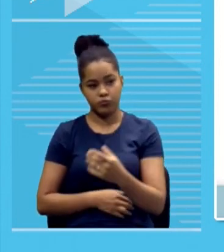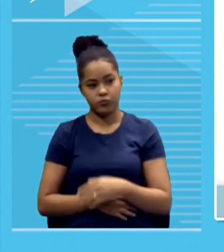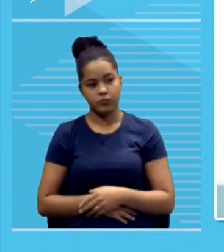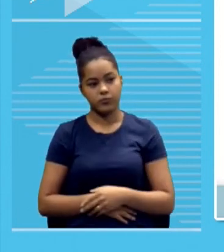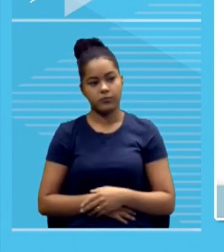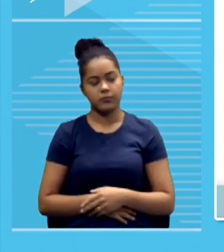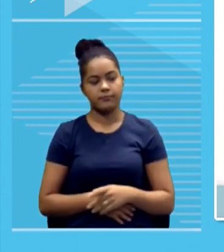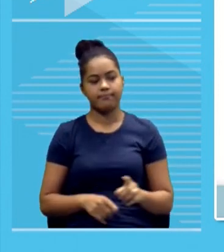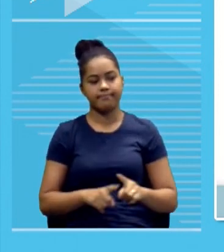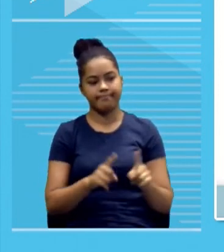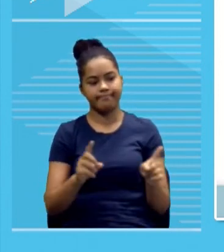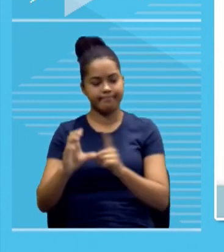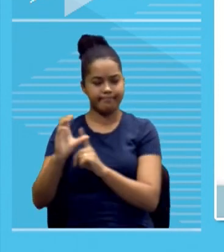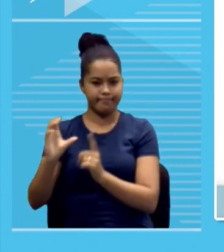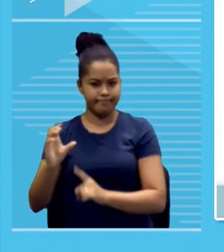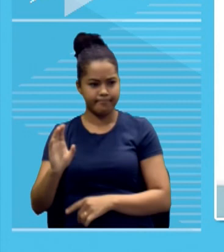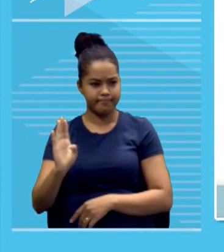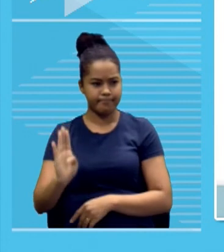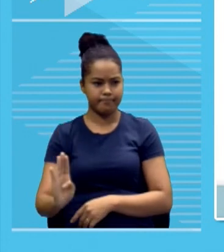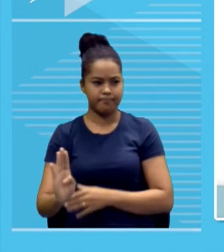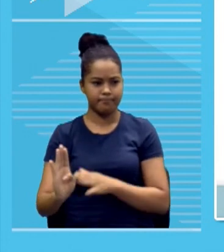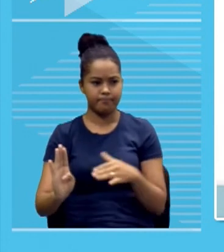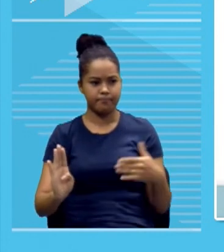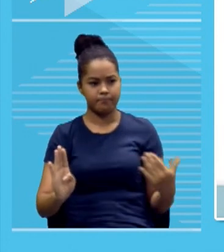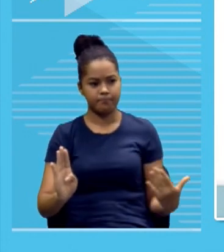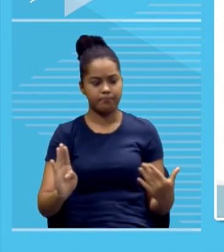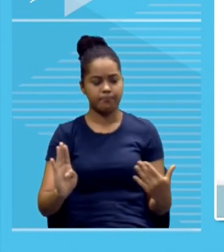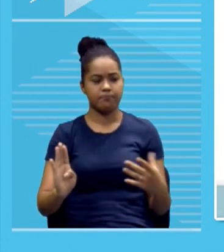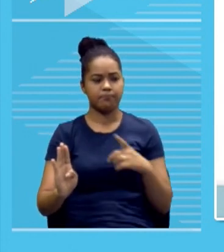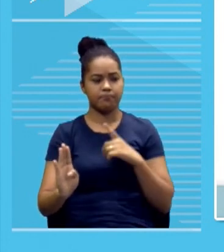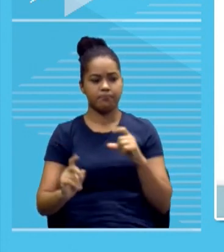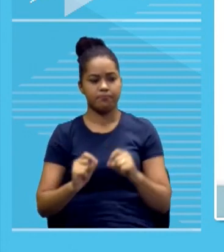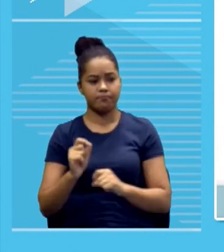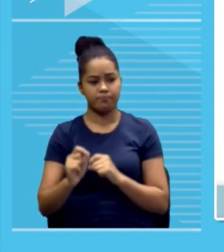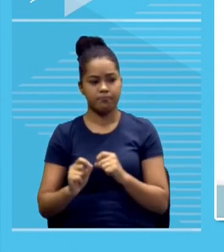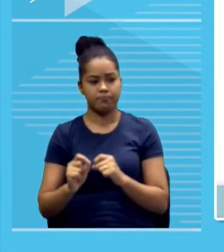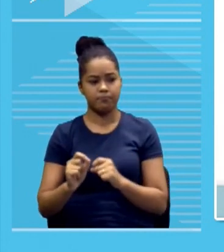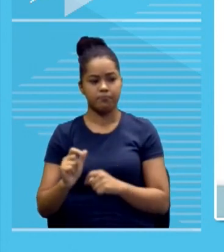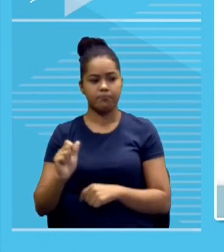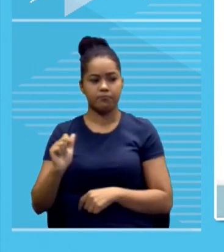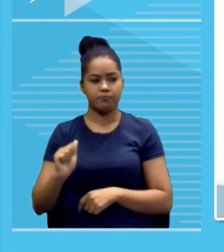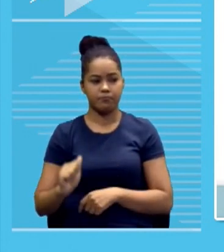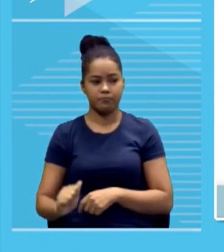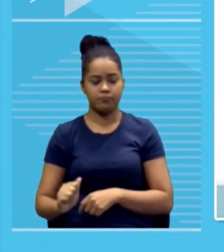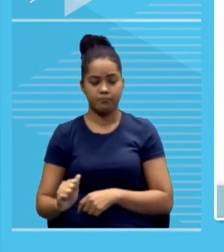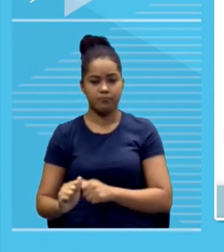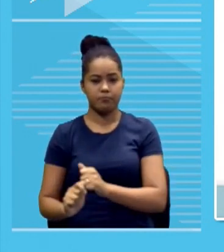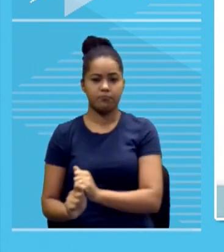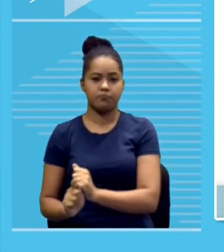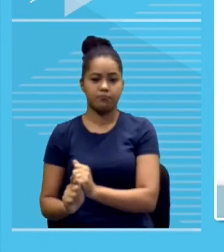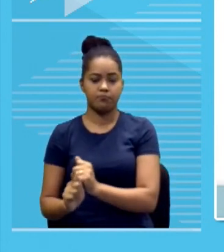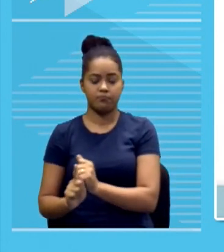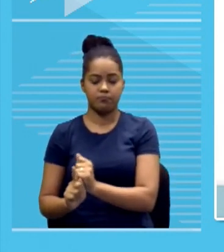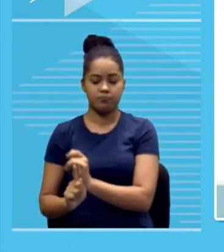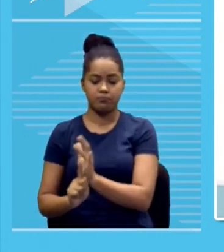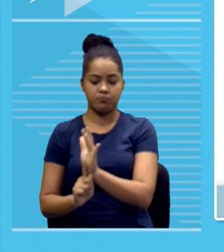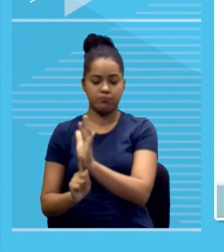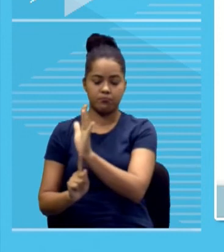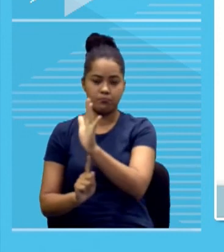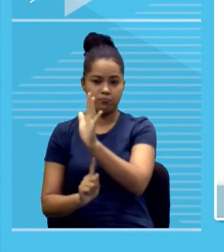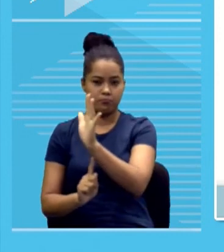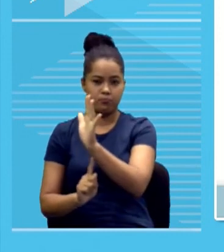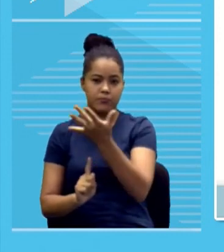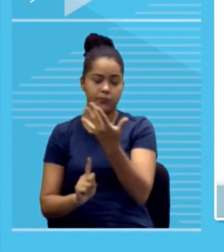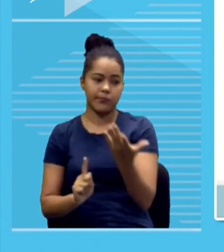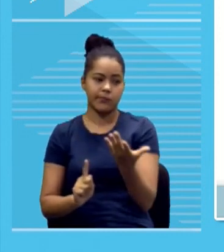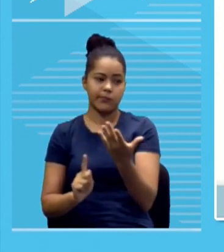é o resultado da divisão dessa com essa. Então, percebam que na B, ela ainda não passou por nenhuma